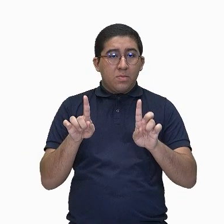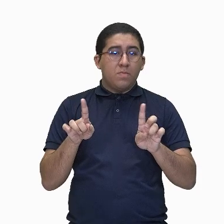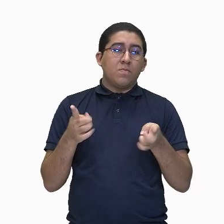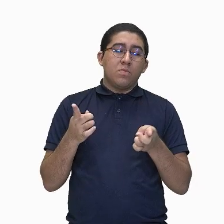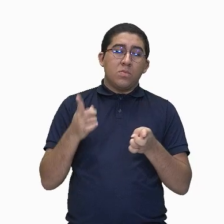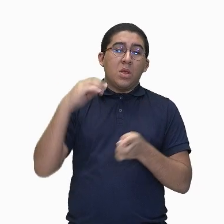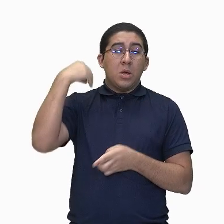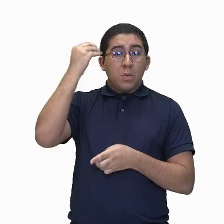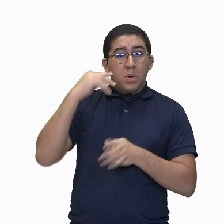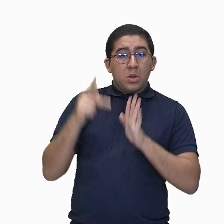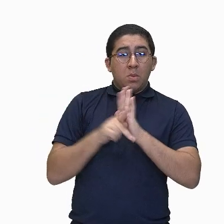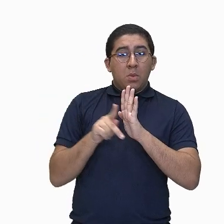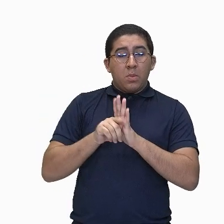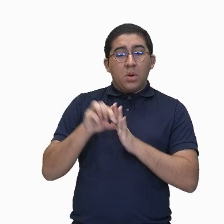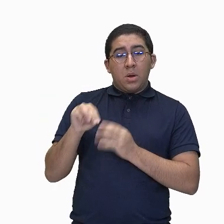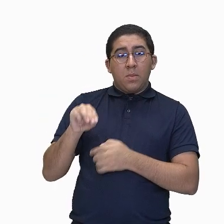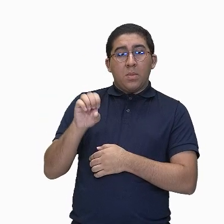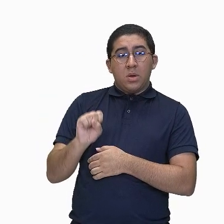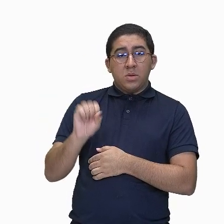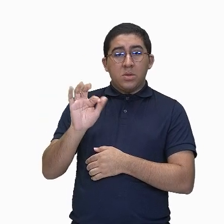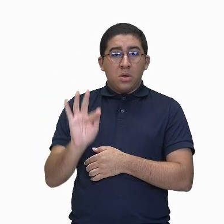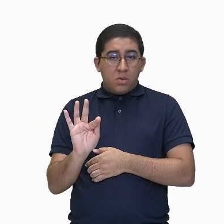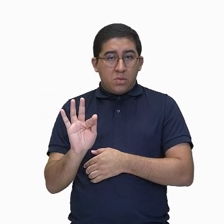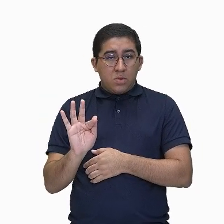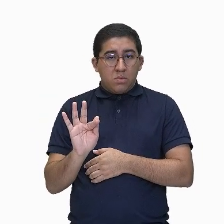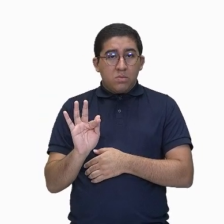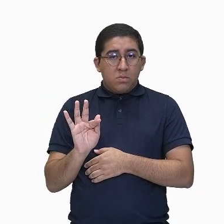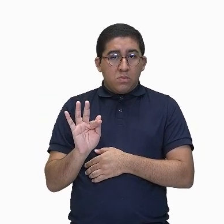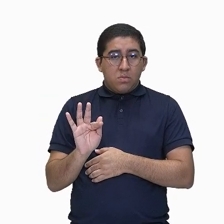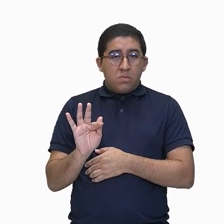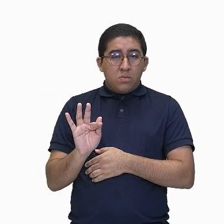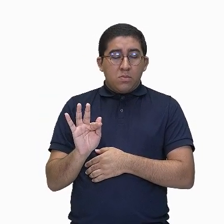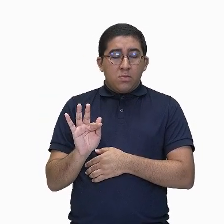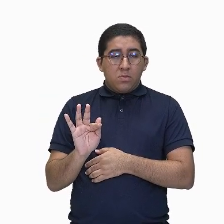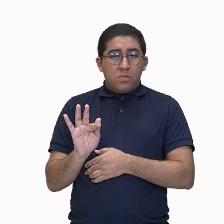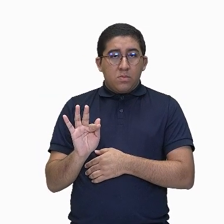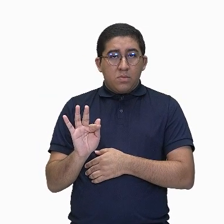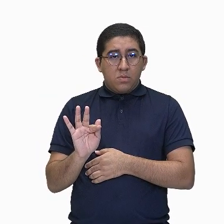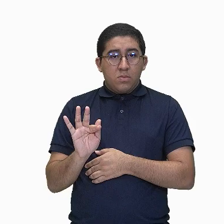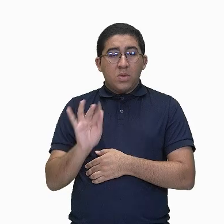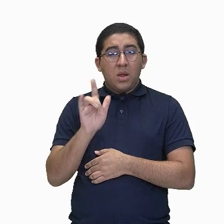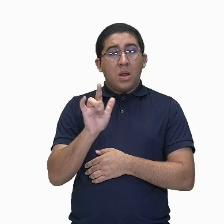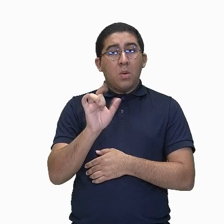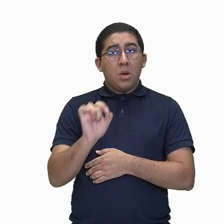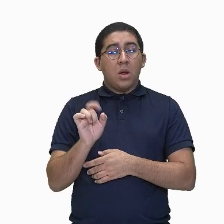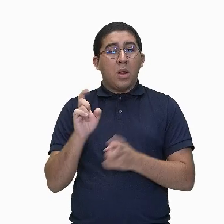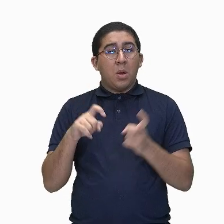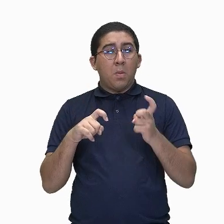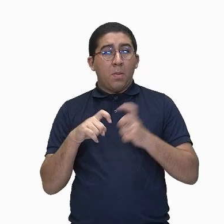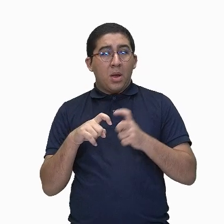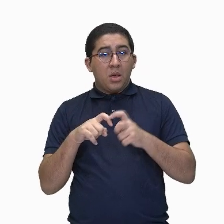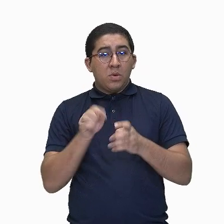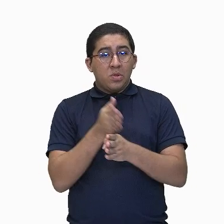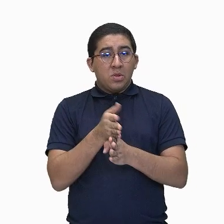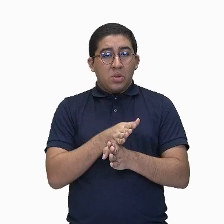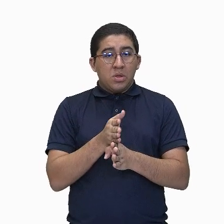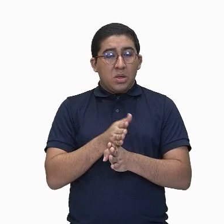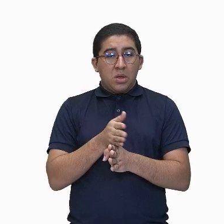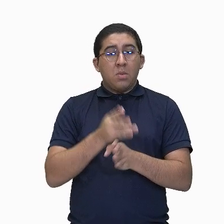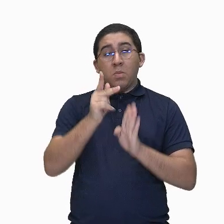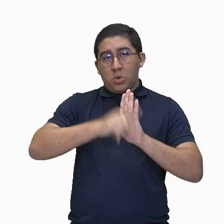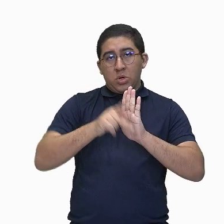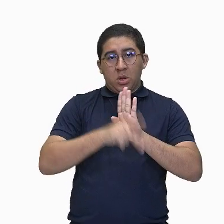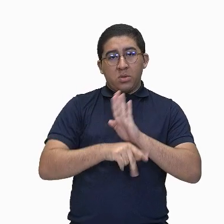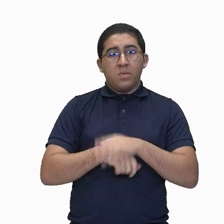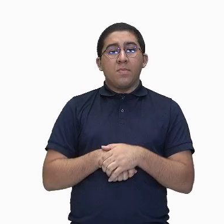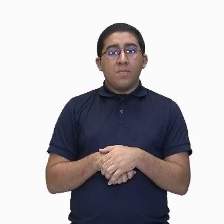experiência da MSF, que é Médicos Sem Fronteiras, né? Muitas vezes é difícil definir